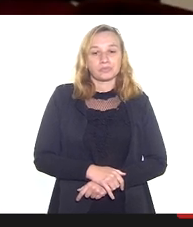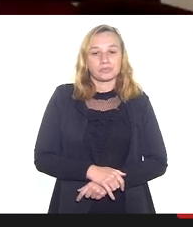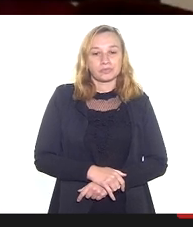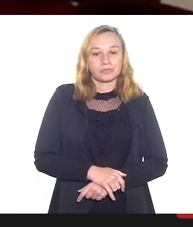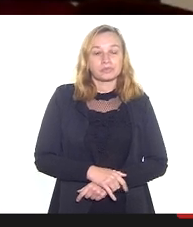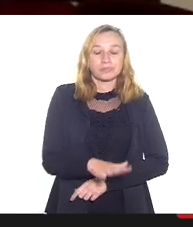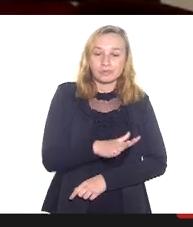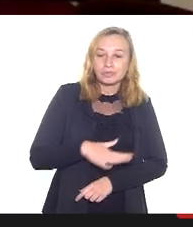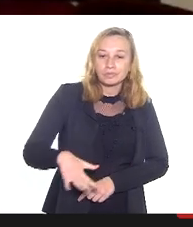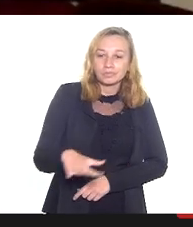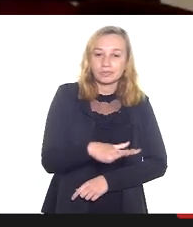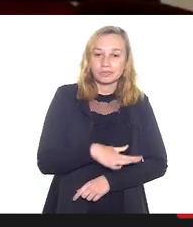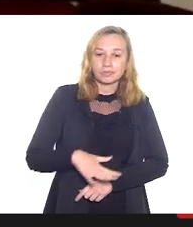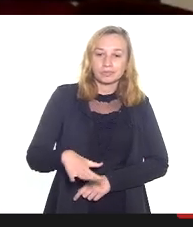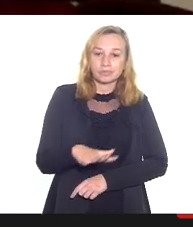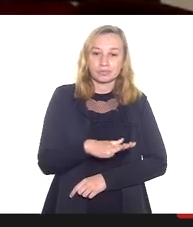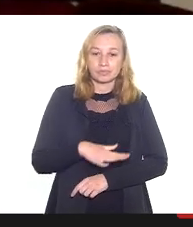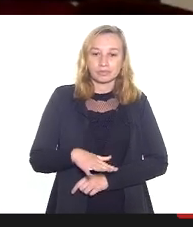Na área de